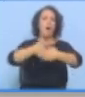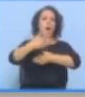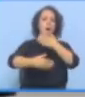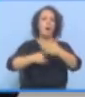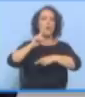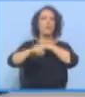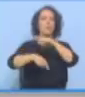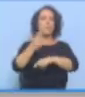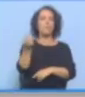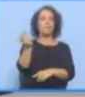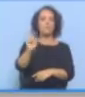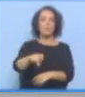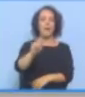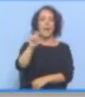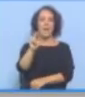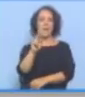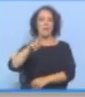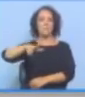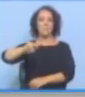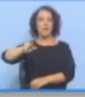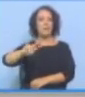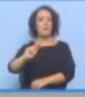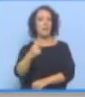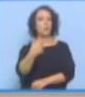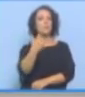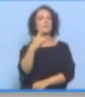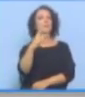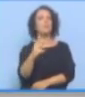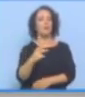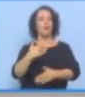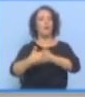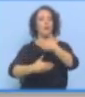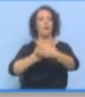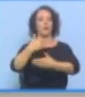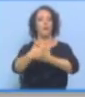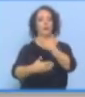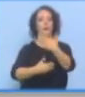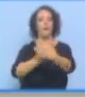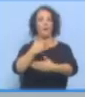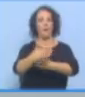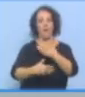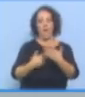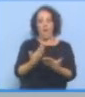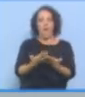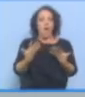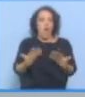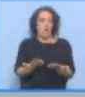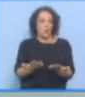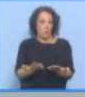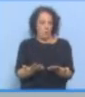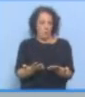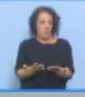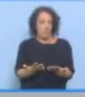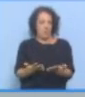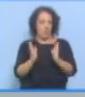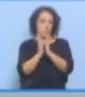tal hermenêutica existencial. E por, o texto pastoral relaciona-se com a atualidade. E portanto, com a Igreja